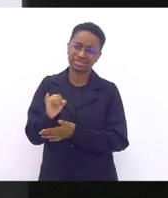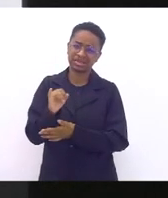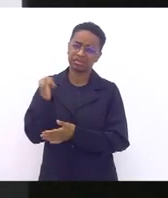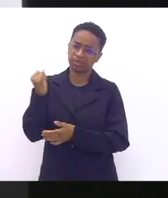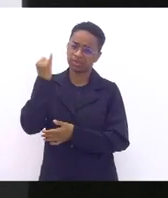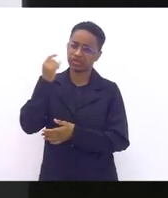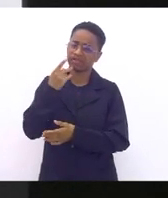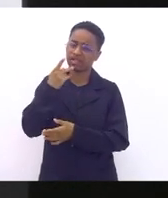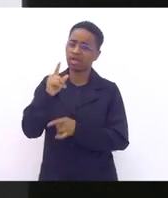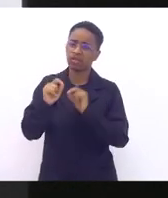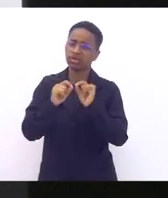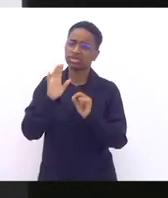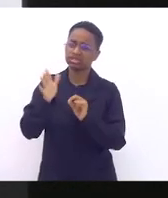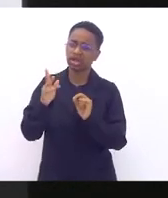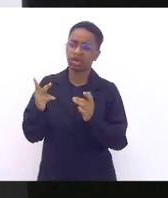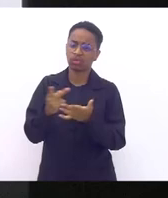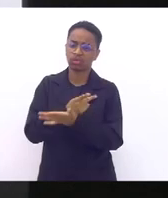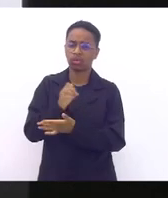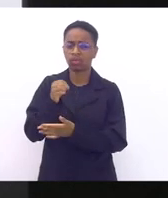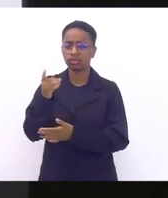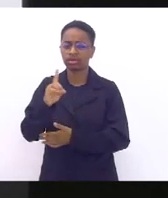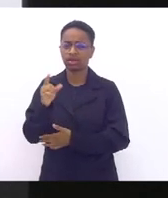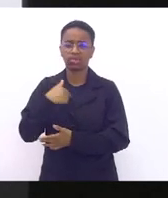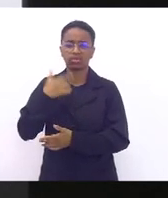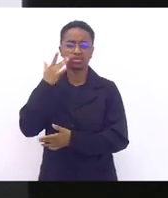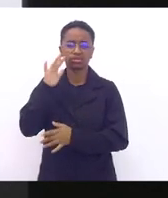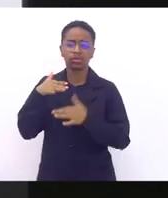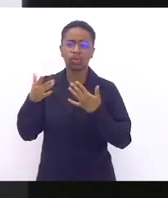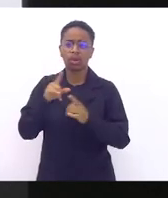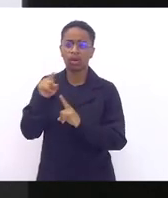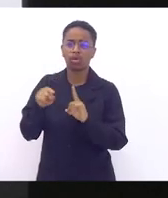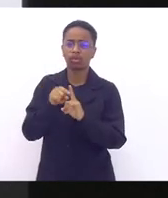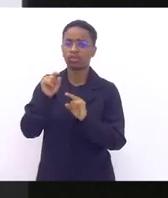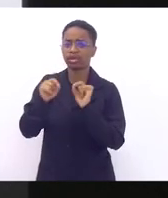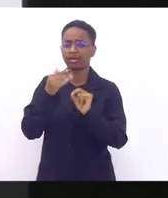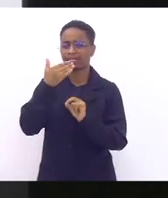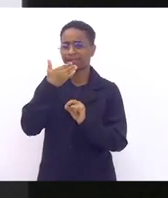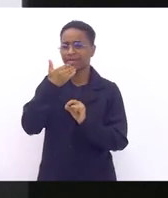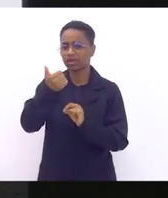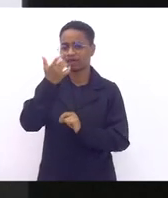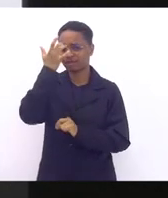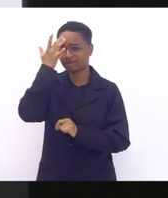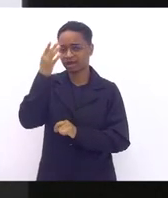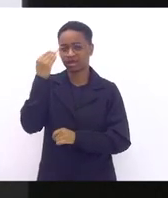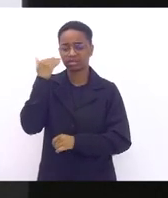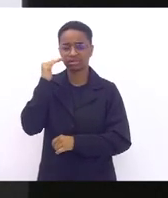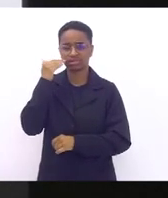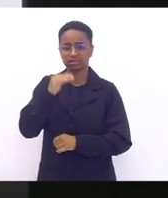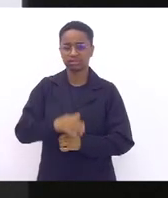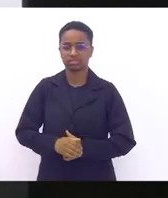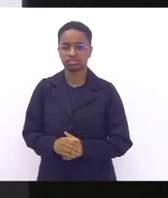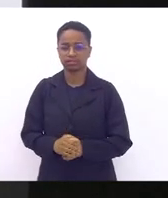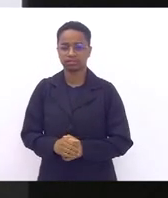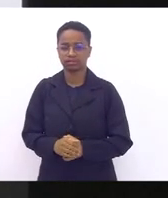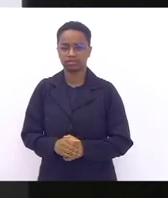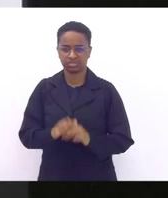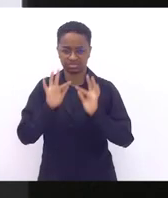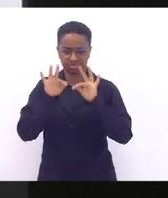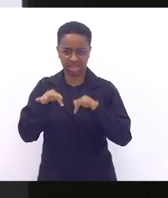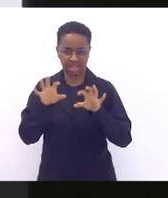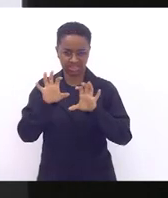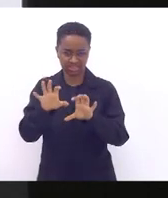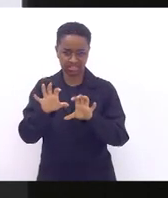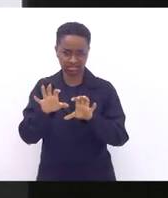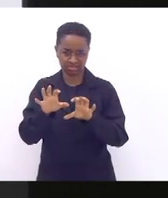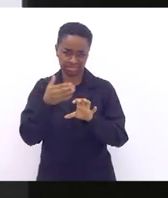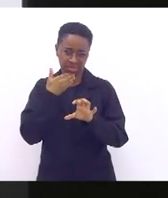tudo que foi e que não foi. Eu não sei se é essa a intenção. O que fica mais fácil para o entendimento? Terminar assim?